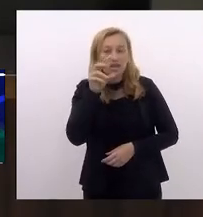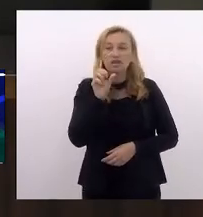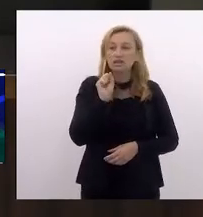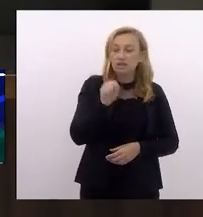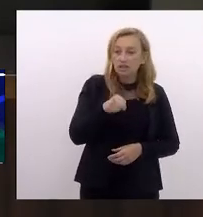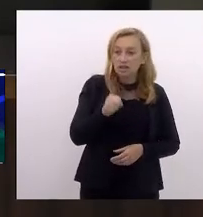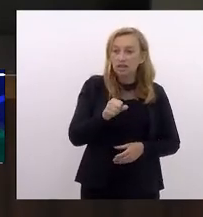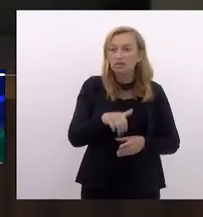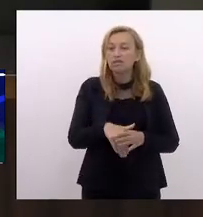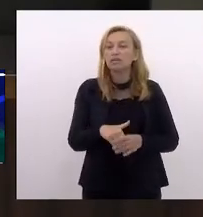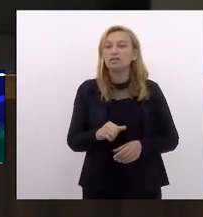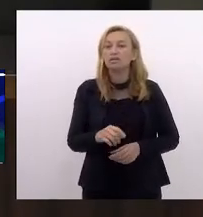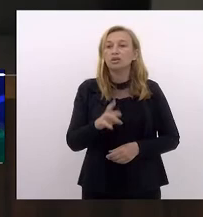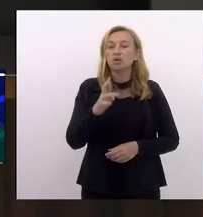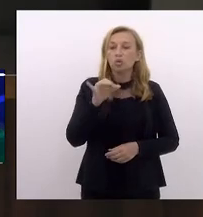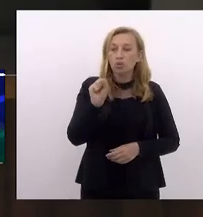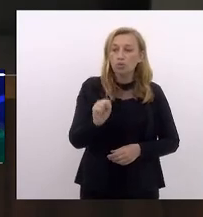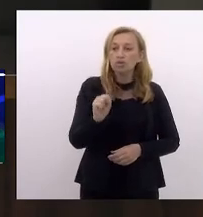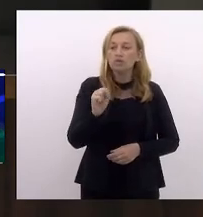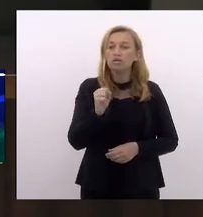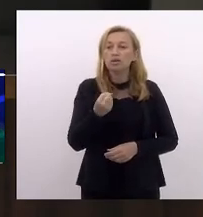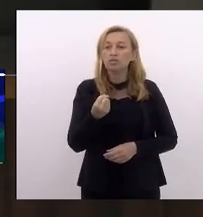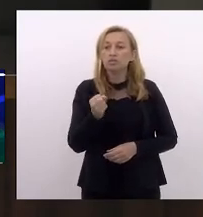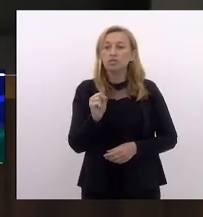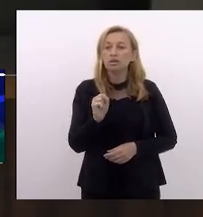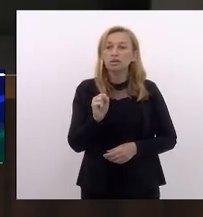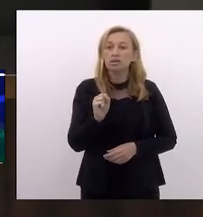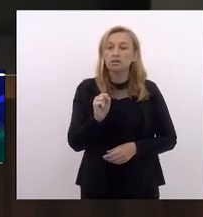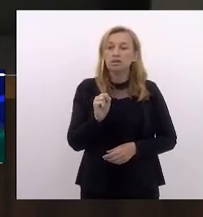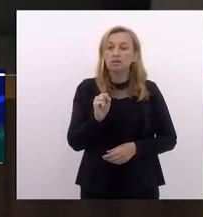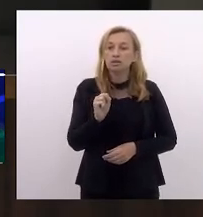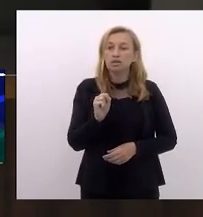in Rubens bomtempo